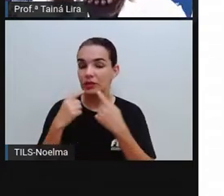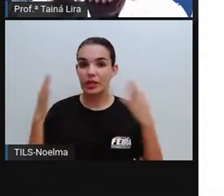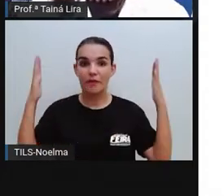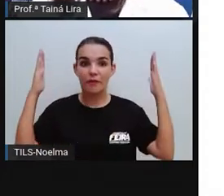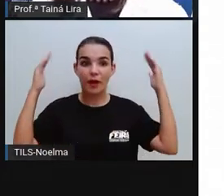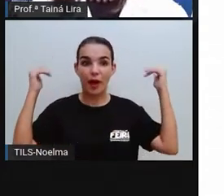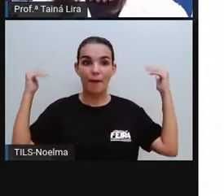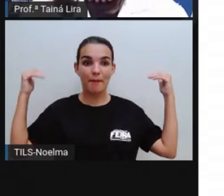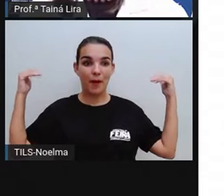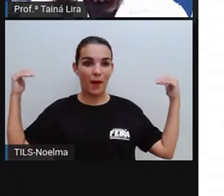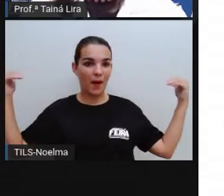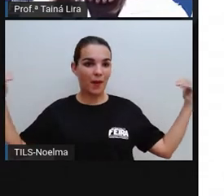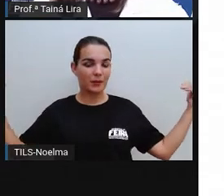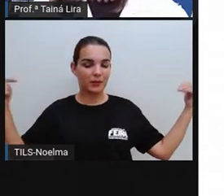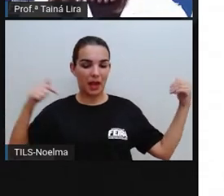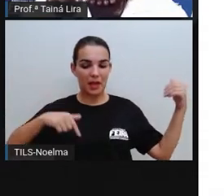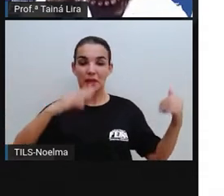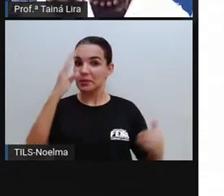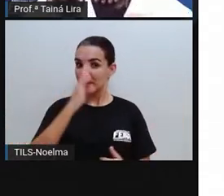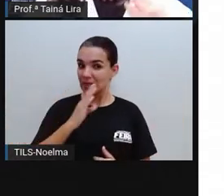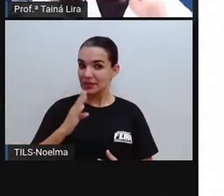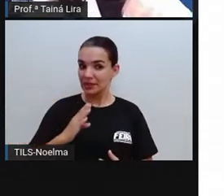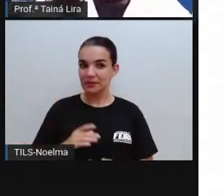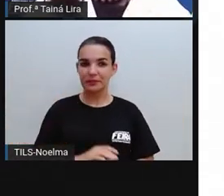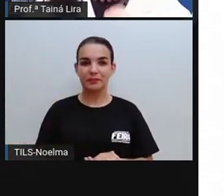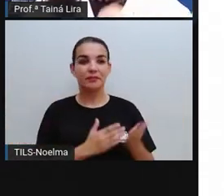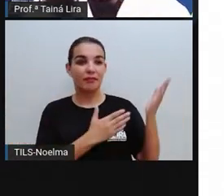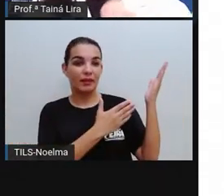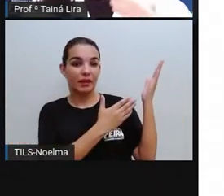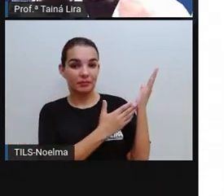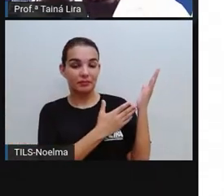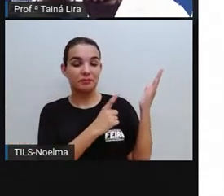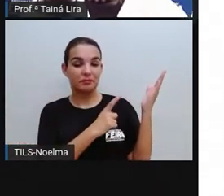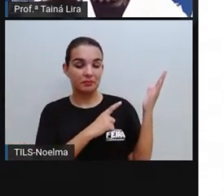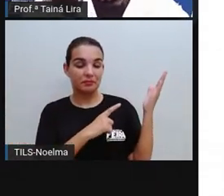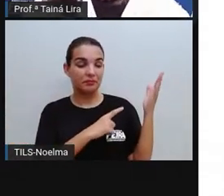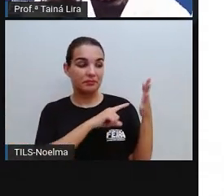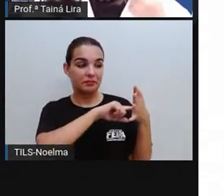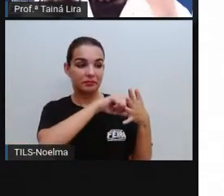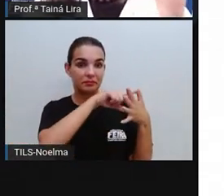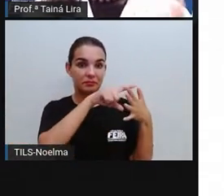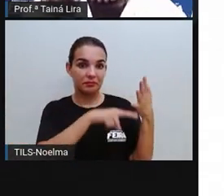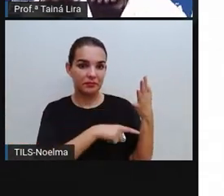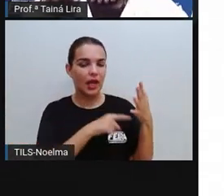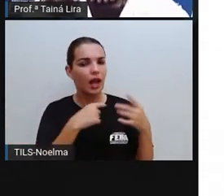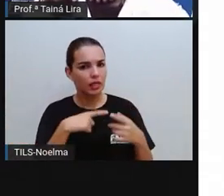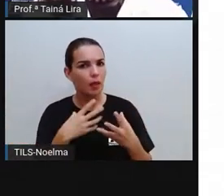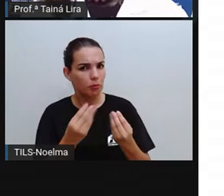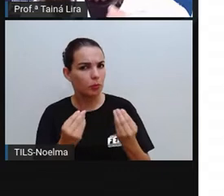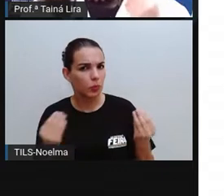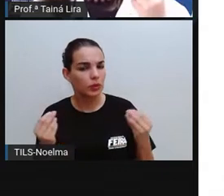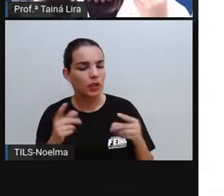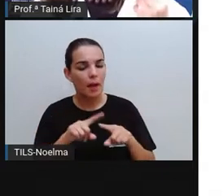famosos aqui no Brasil. Então, nós temos alguns entrevistadores, eu não coloquei todos, porque nós temos